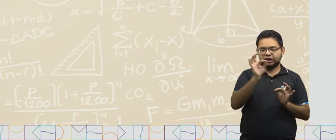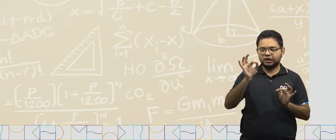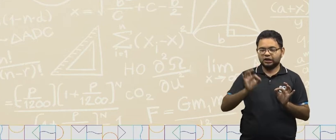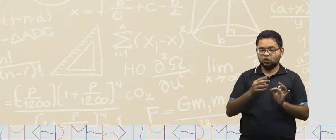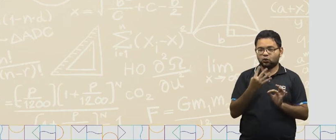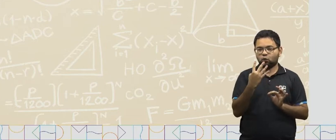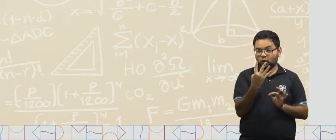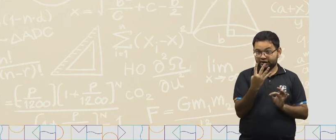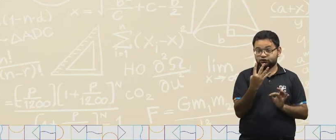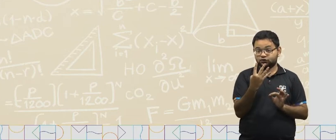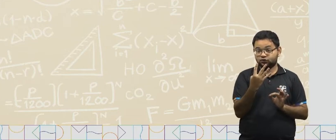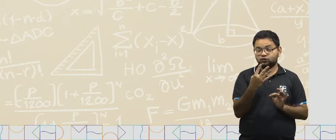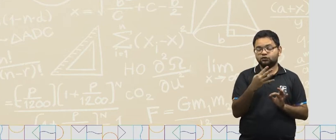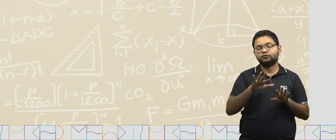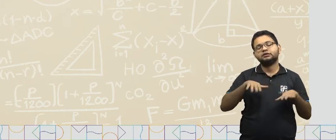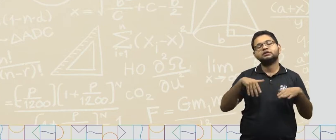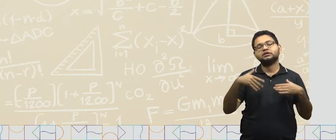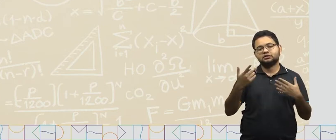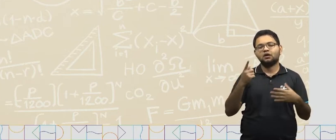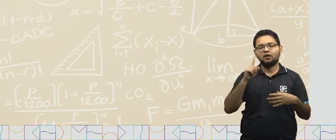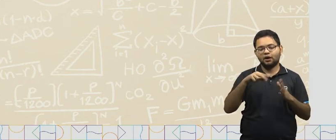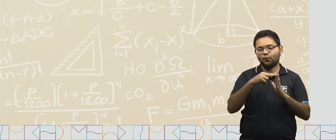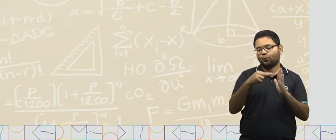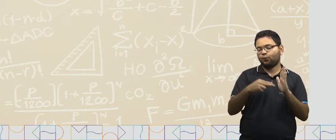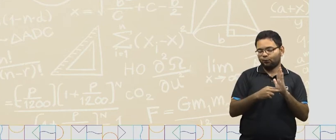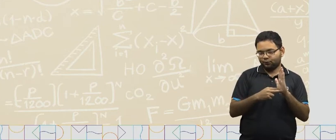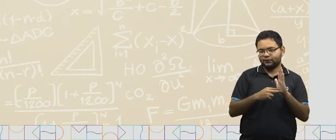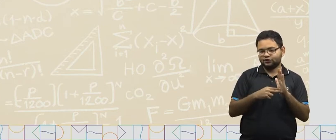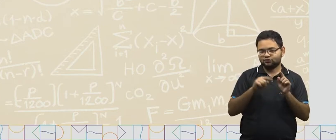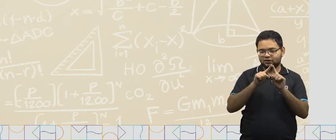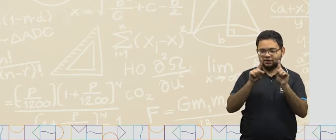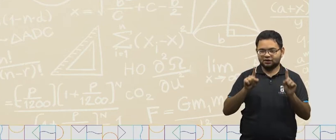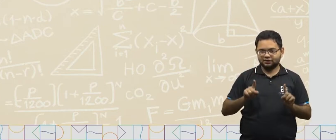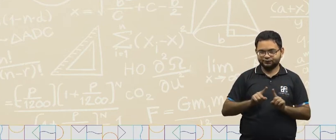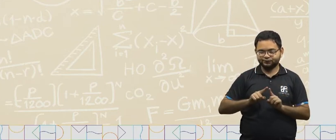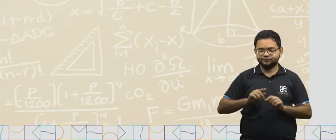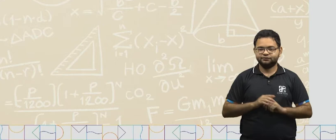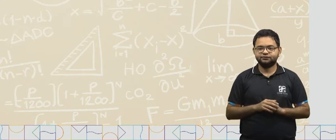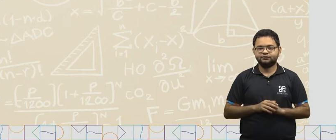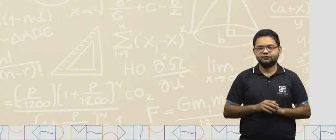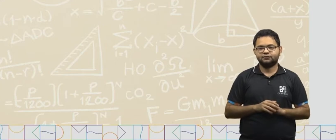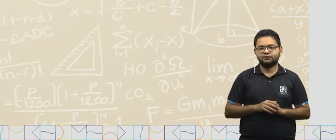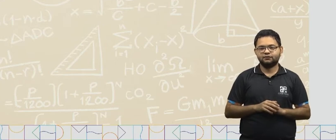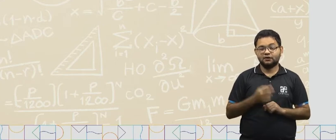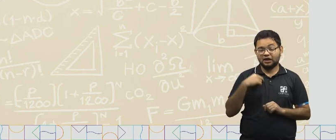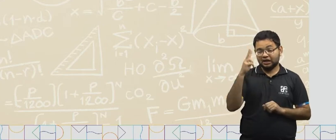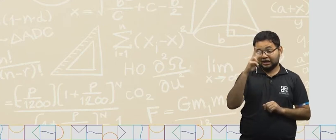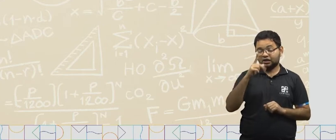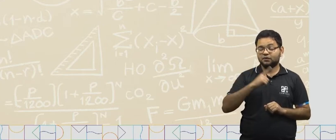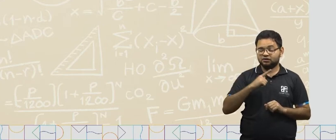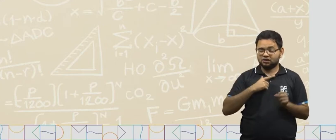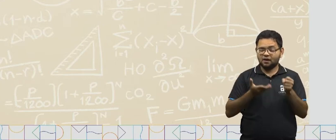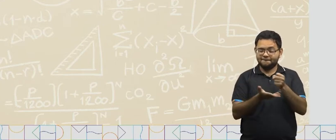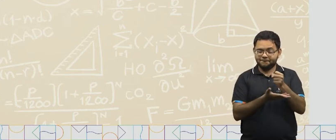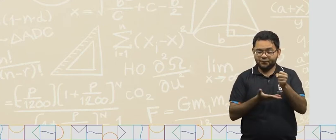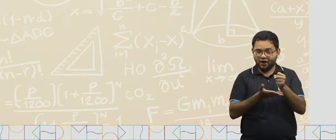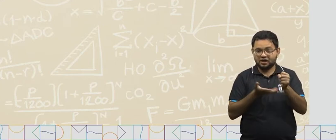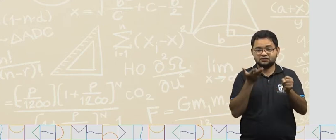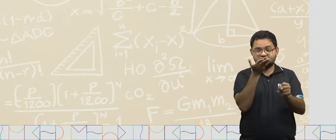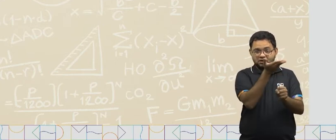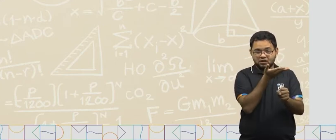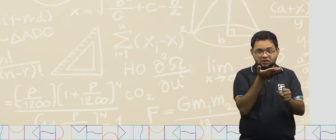arestas, logo é um prisma quadrangular. Lembrando que é um poliedro com extremos, ou seja,